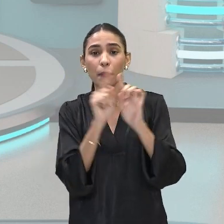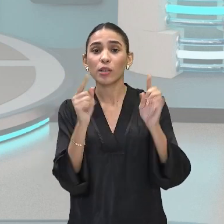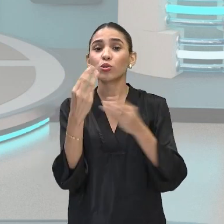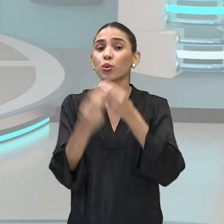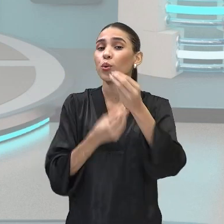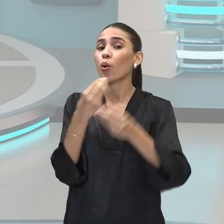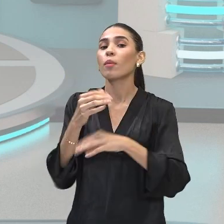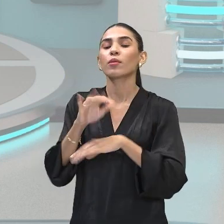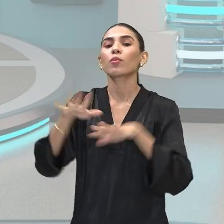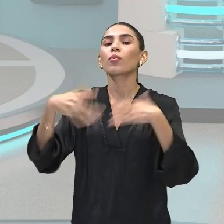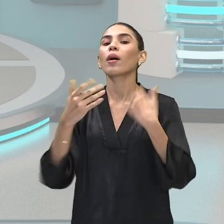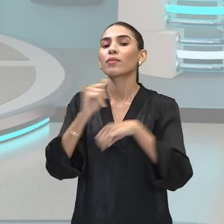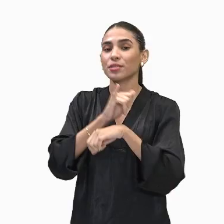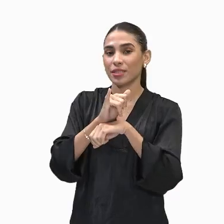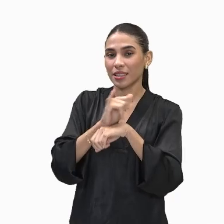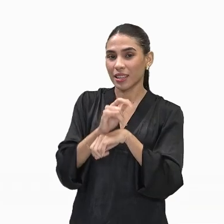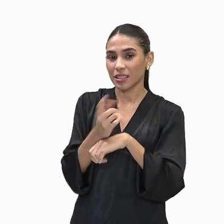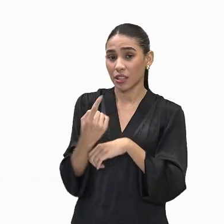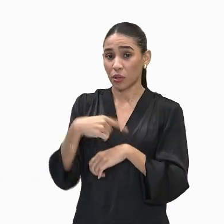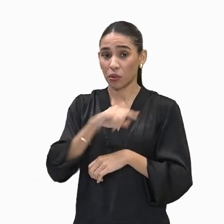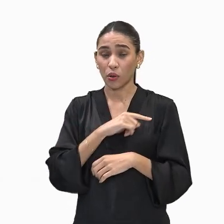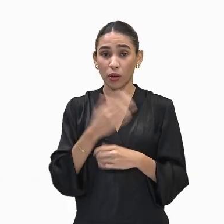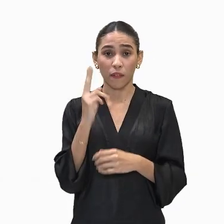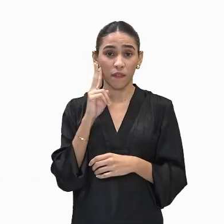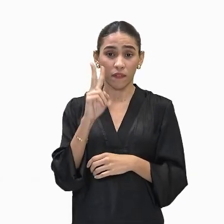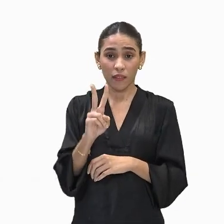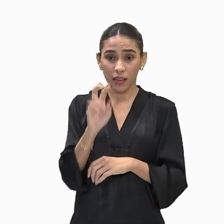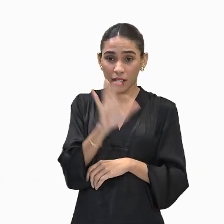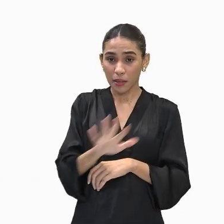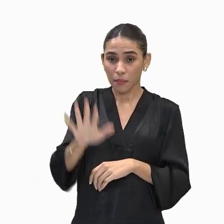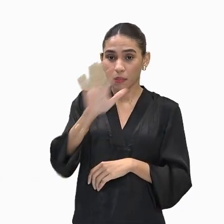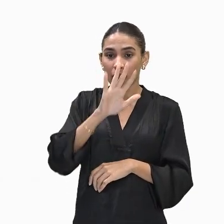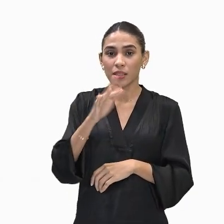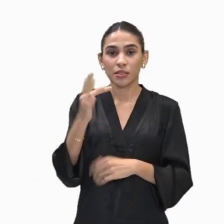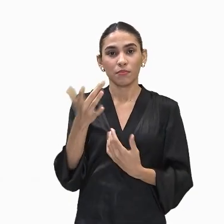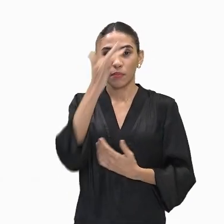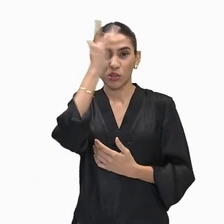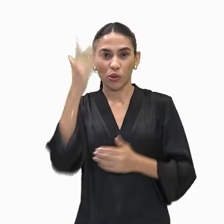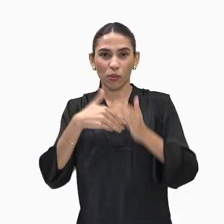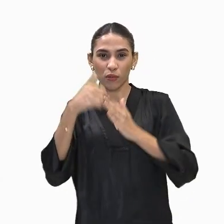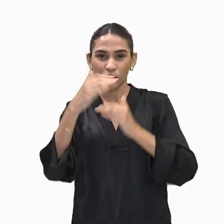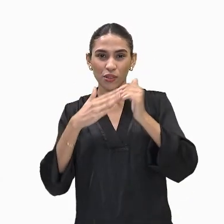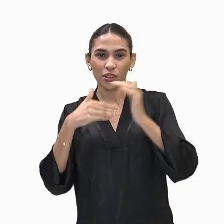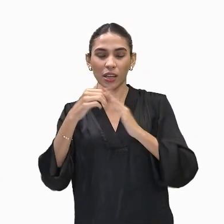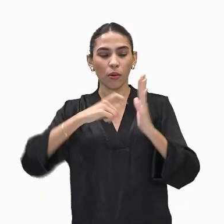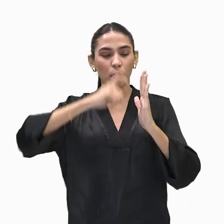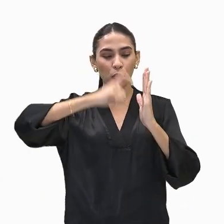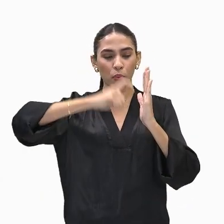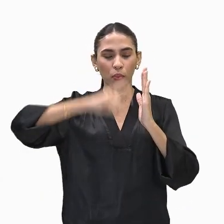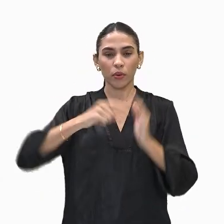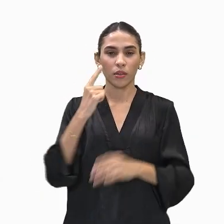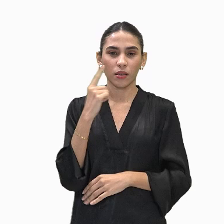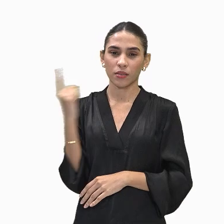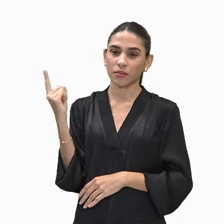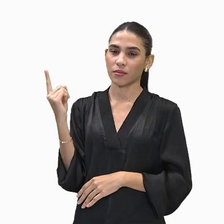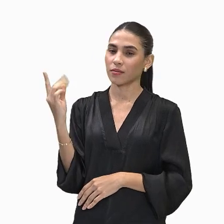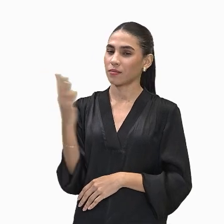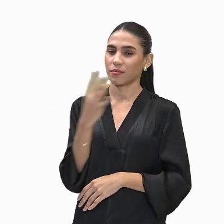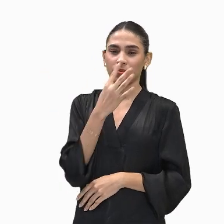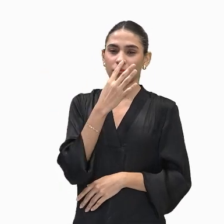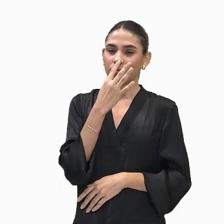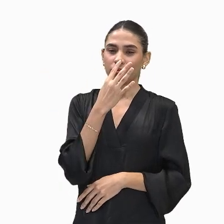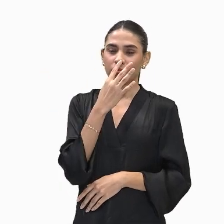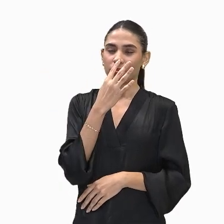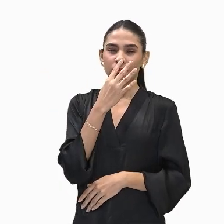executar essa obra. A gente vai ver agora uma imagem de um grafite. Olha só a beleza da obra. O grafite ele